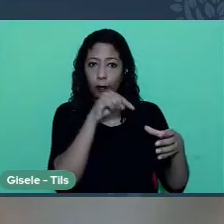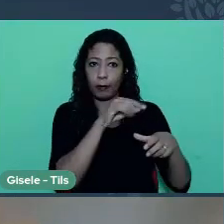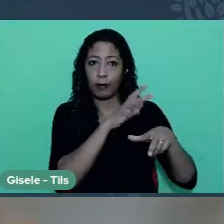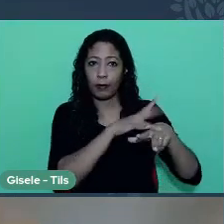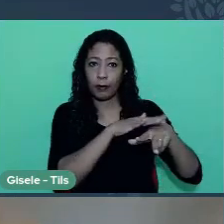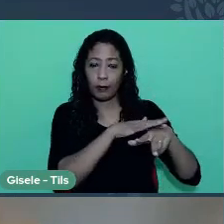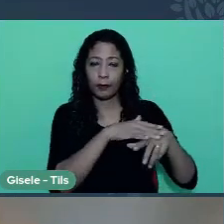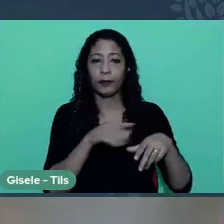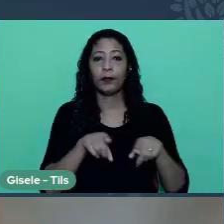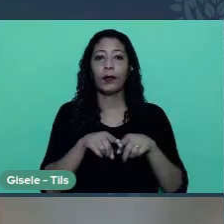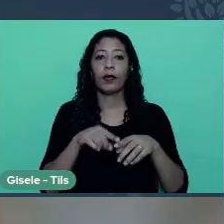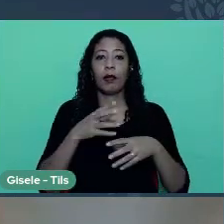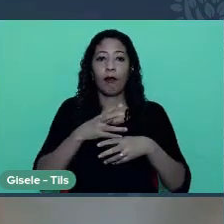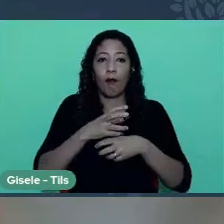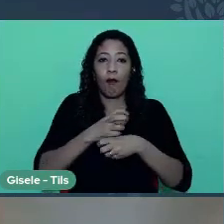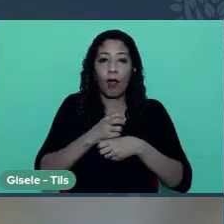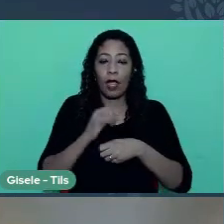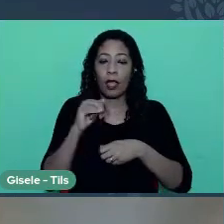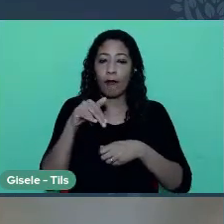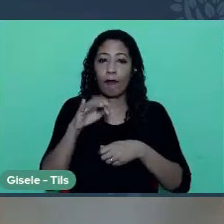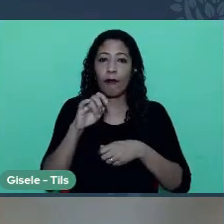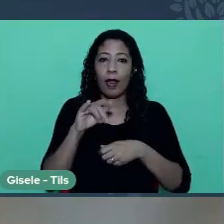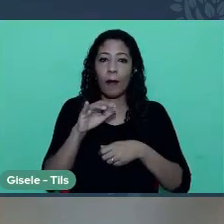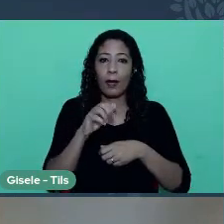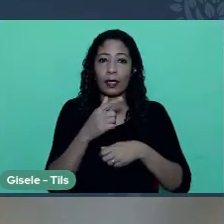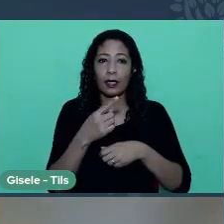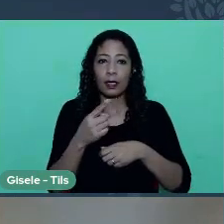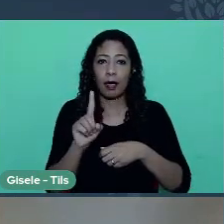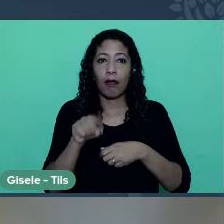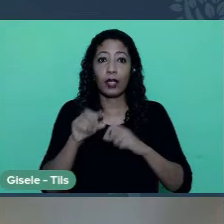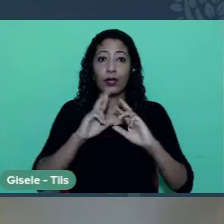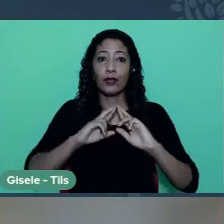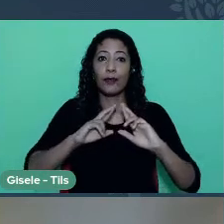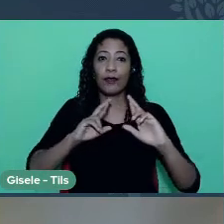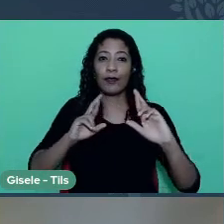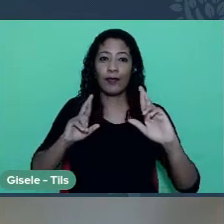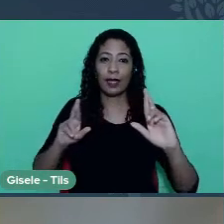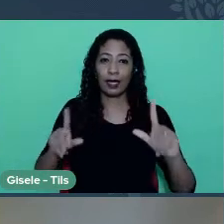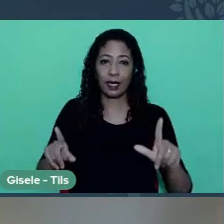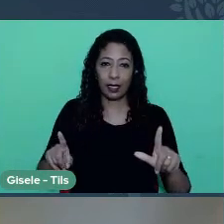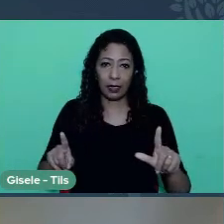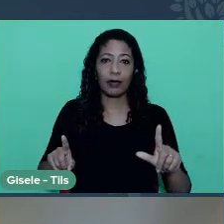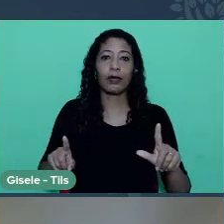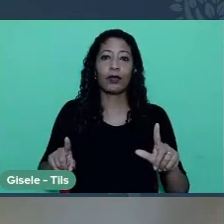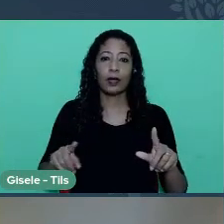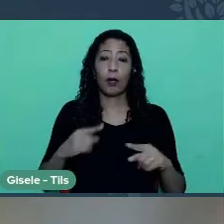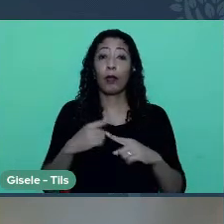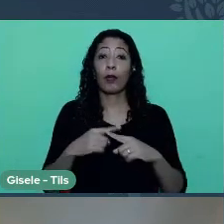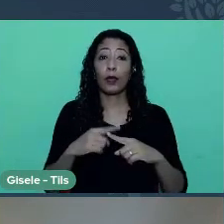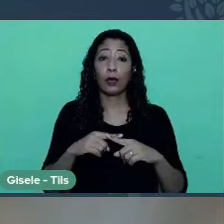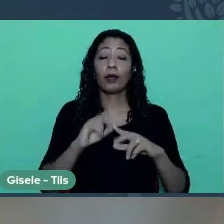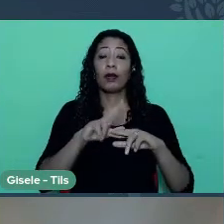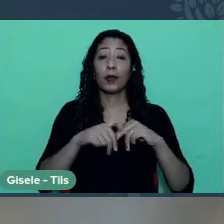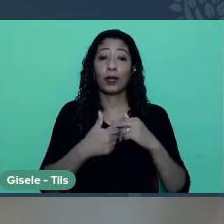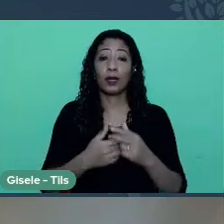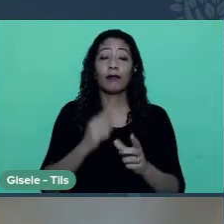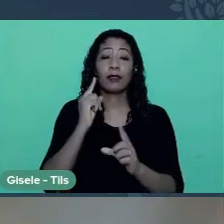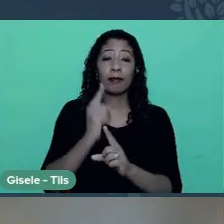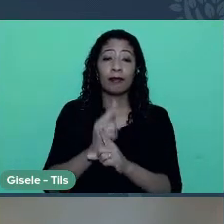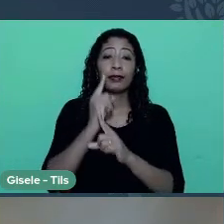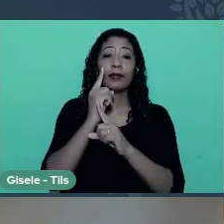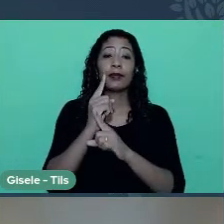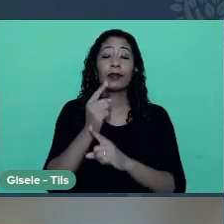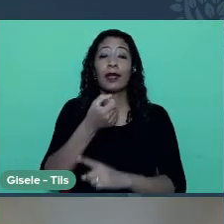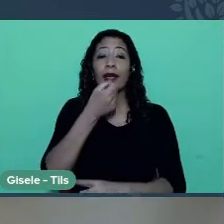inflamação nas vias aéreas é diferente, por isso que às vezes até haver o acerto da medicação, às vezes pode demorar